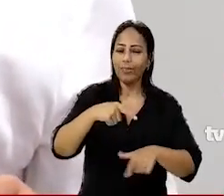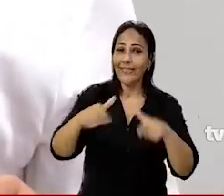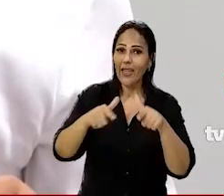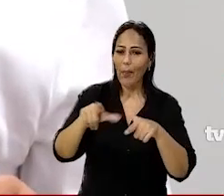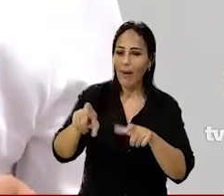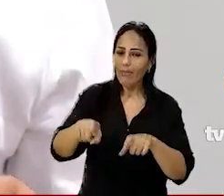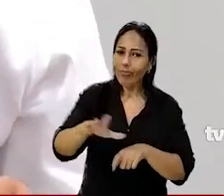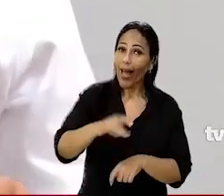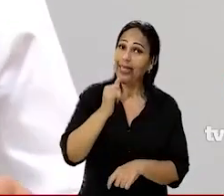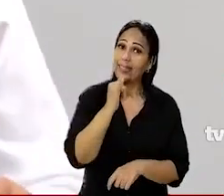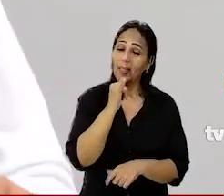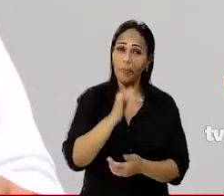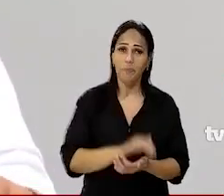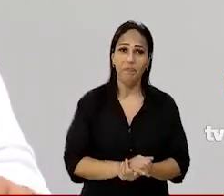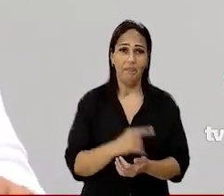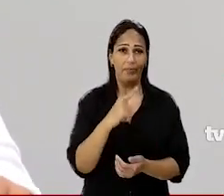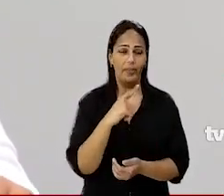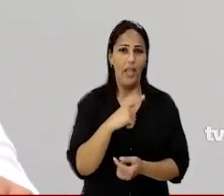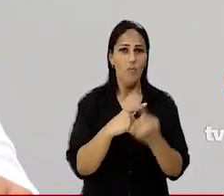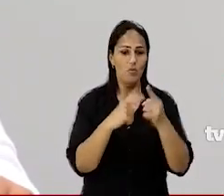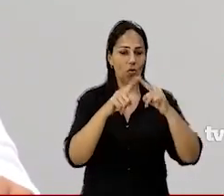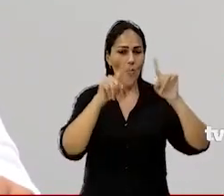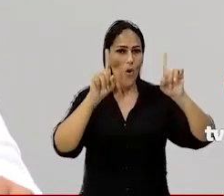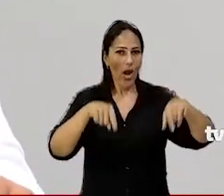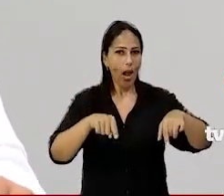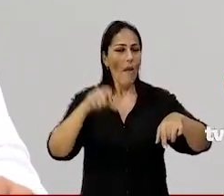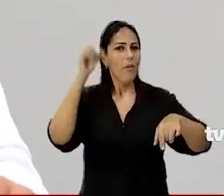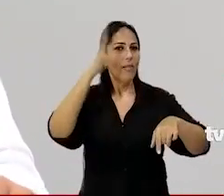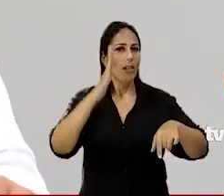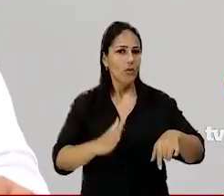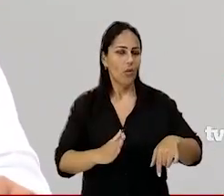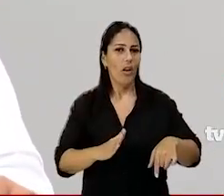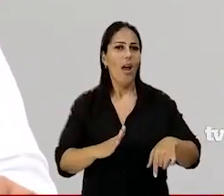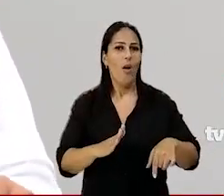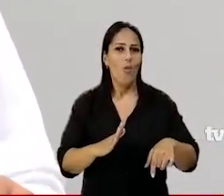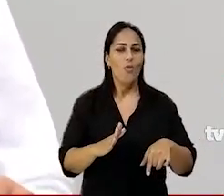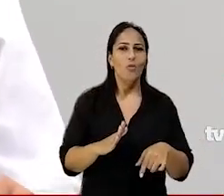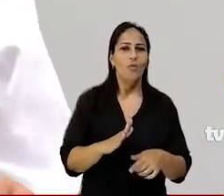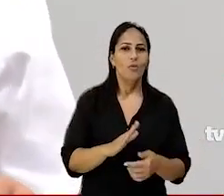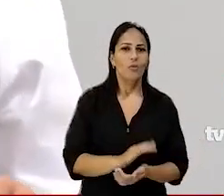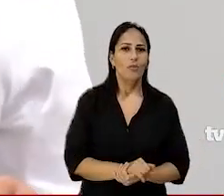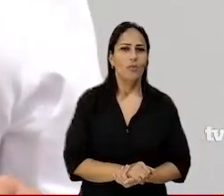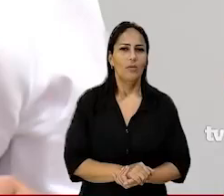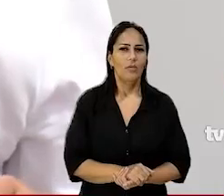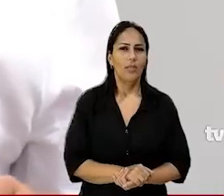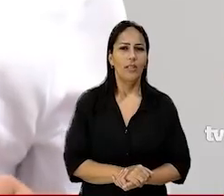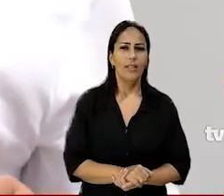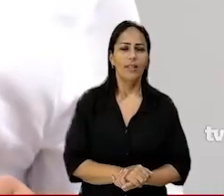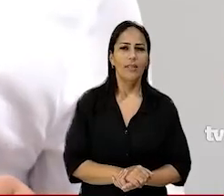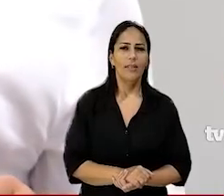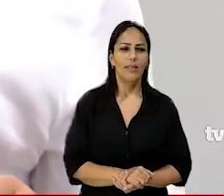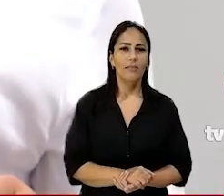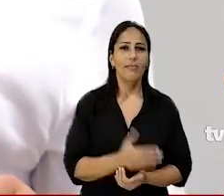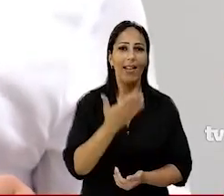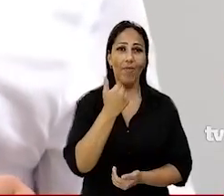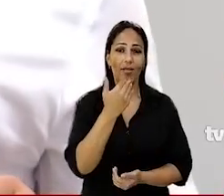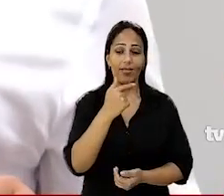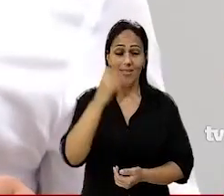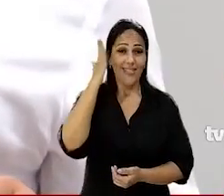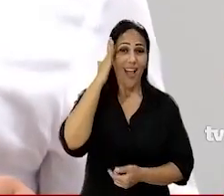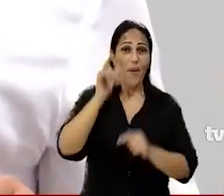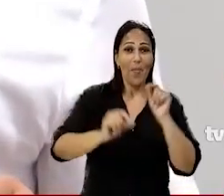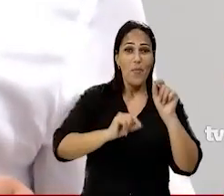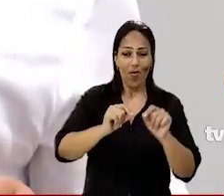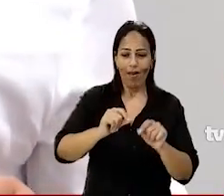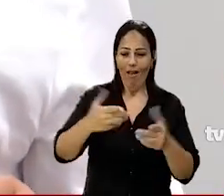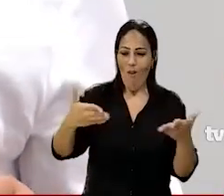rural. Por exemplo, nós temos o Programa Nacional de Alimentação. A gente sabe que o homem do campo hoje